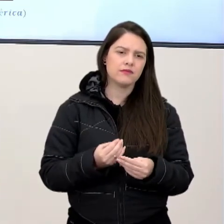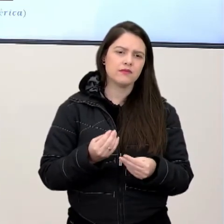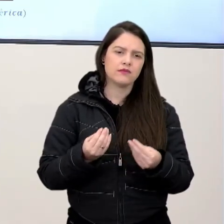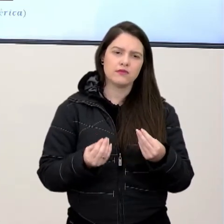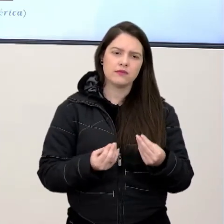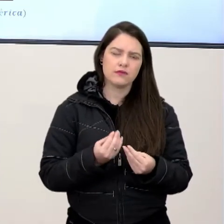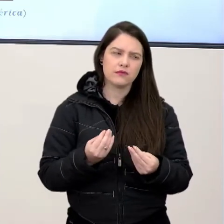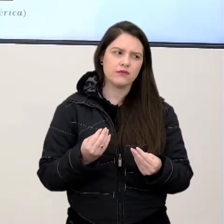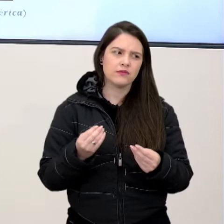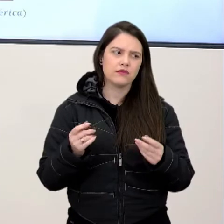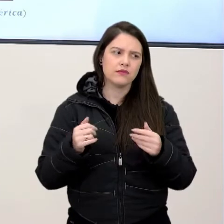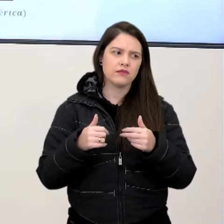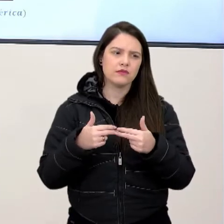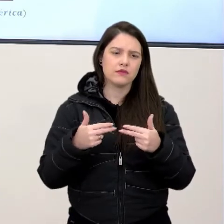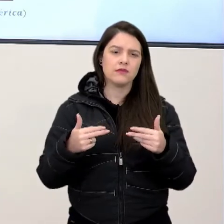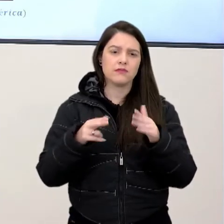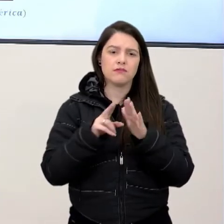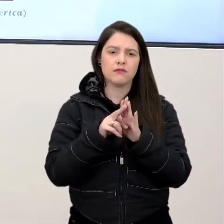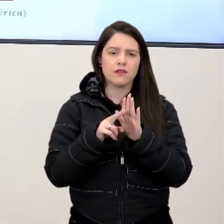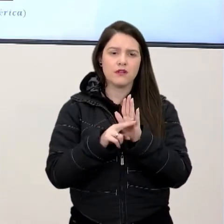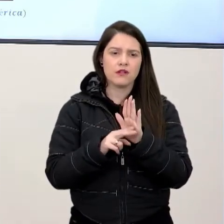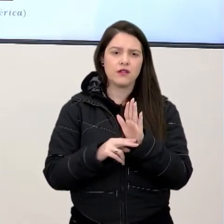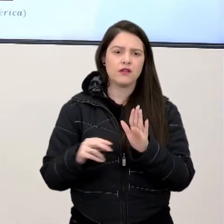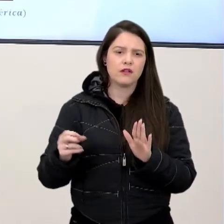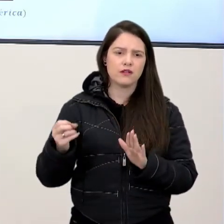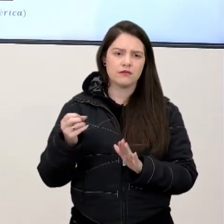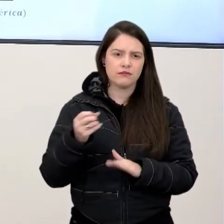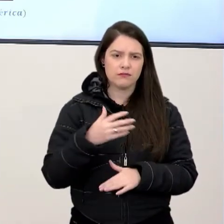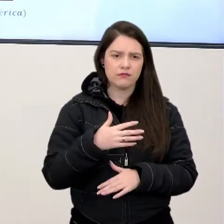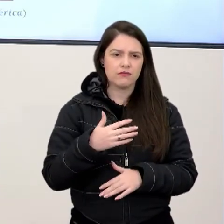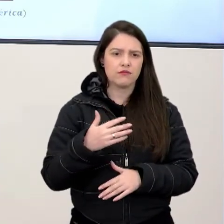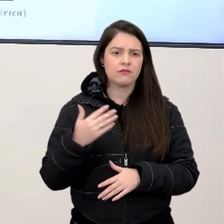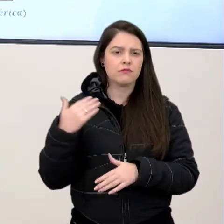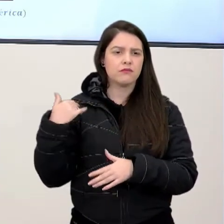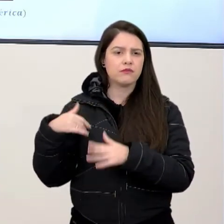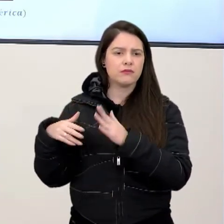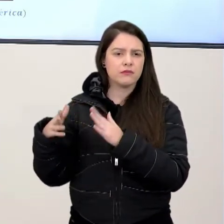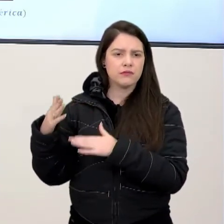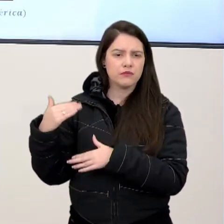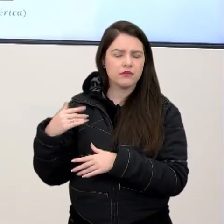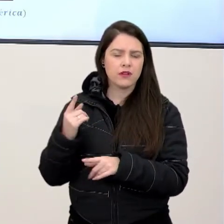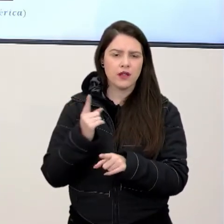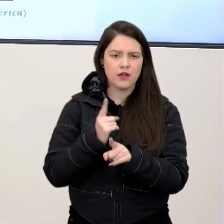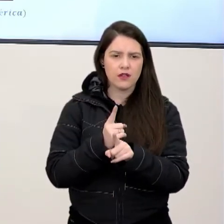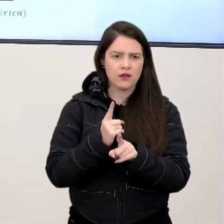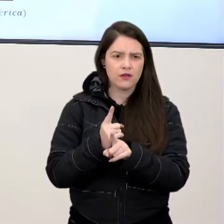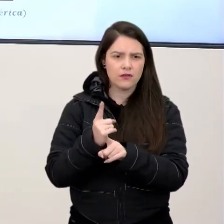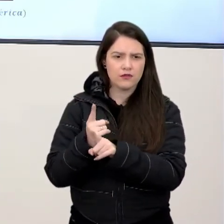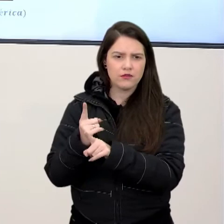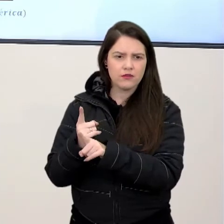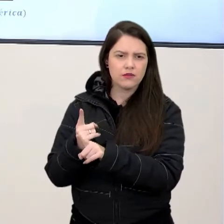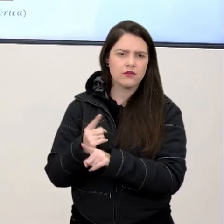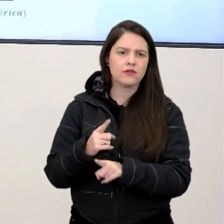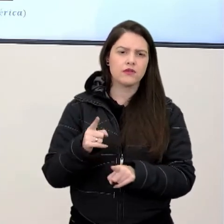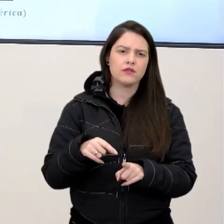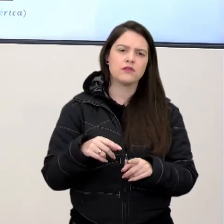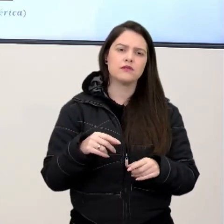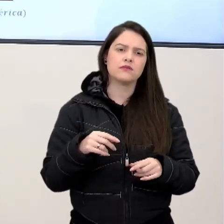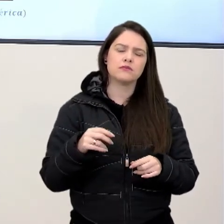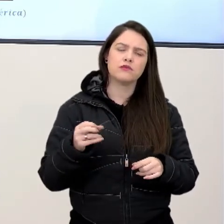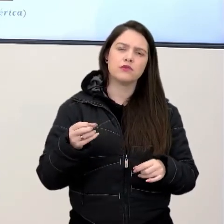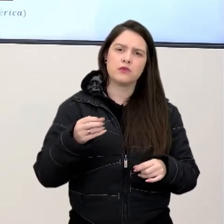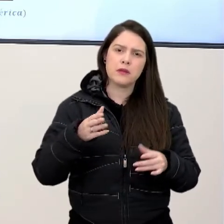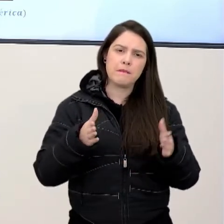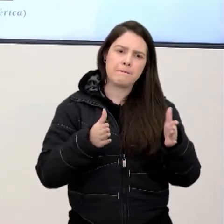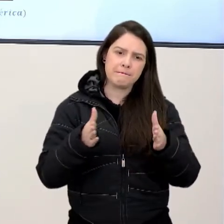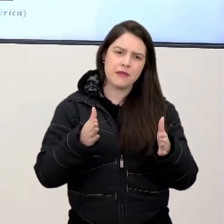mas não é uma regra, não. Muito pelo contrário. Muito comum você encontrar aí números decimais, né, os famosos